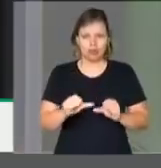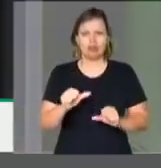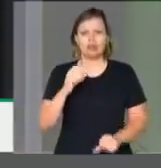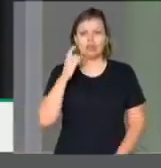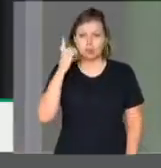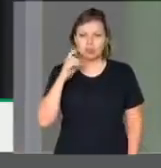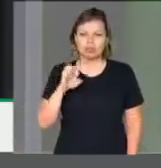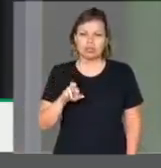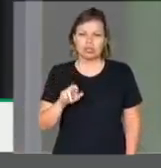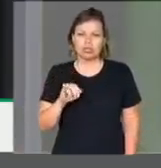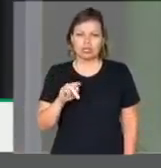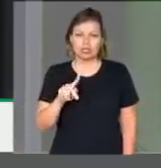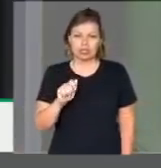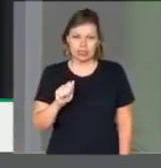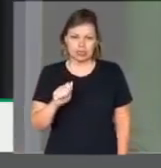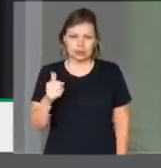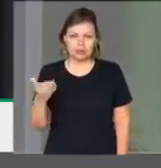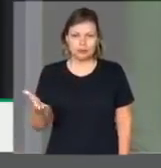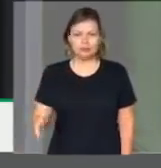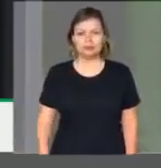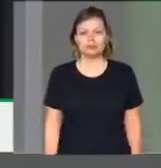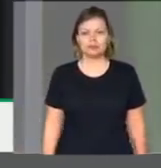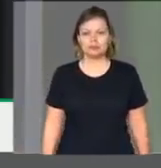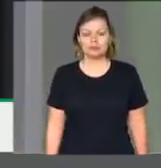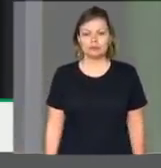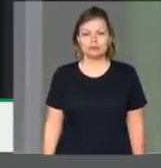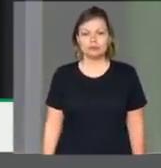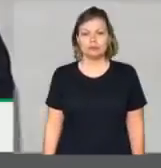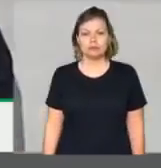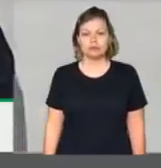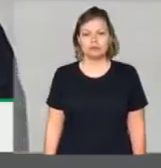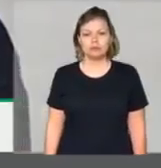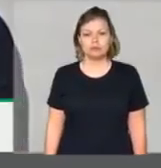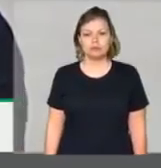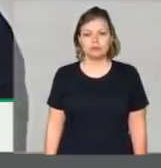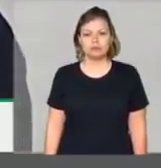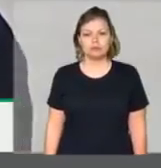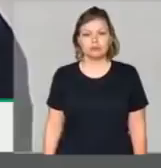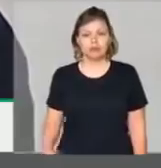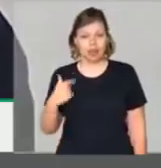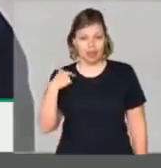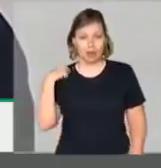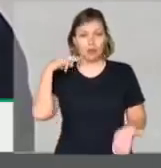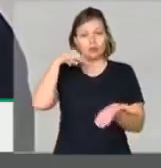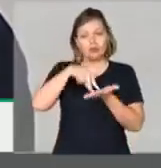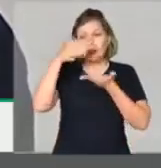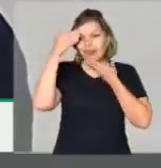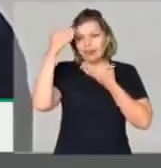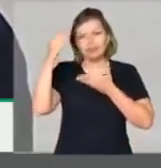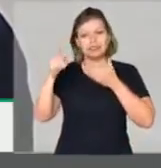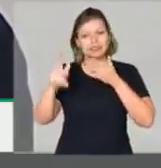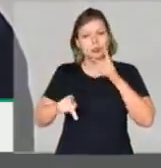Mata, para a gente poder fazer o encerramento. Deputado Glauber, eu venho aqui agradecer ao povo do Rio de